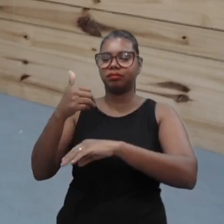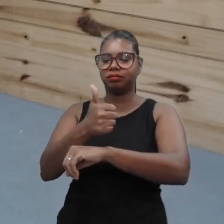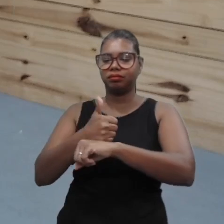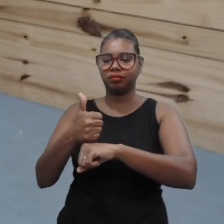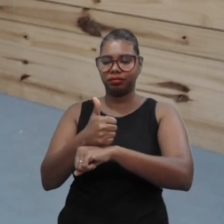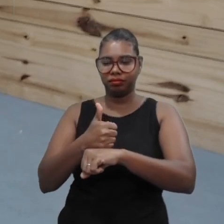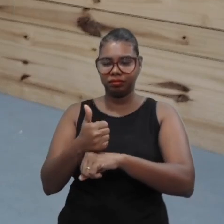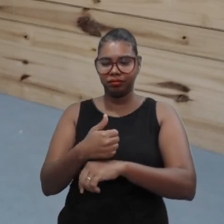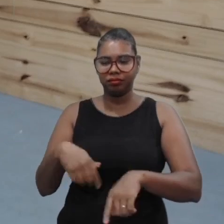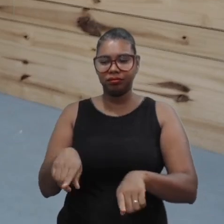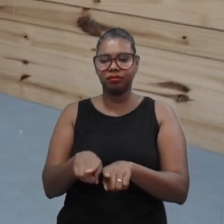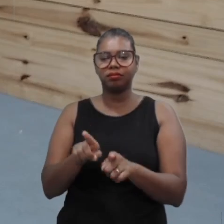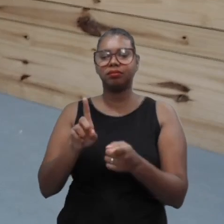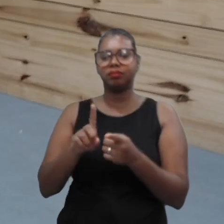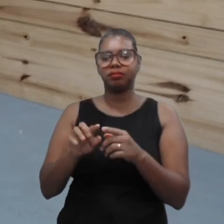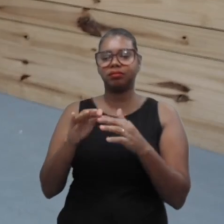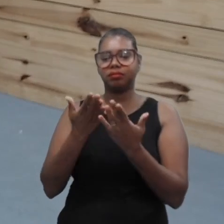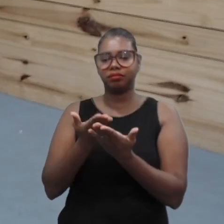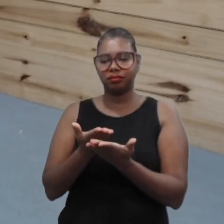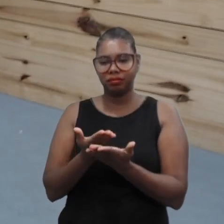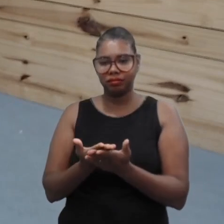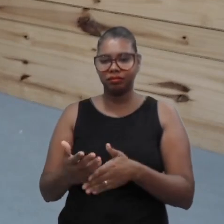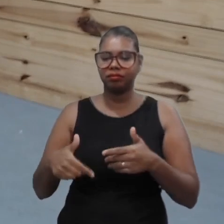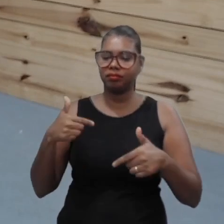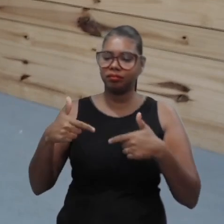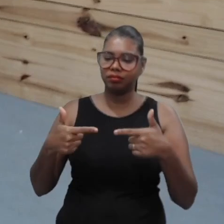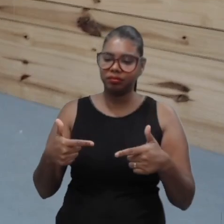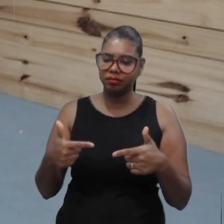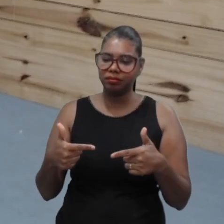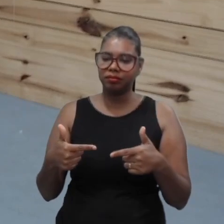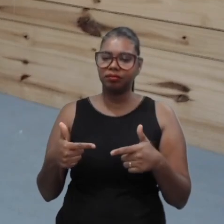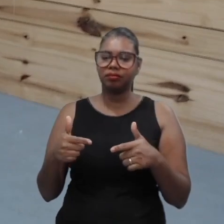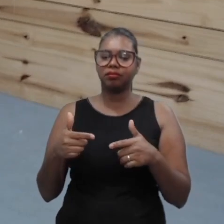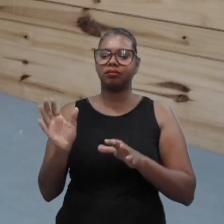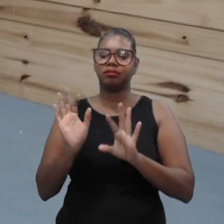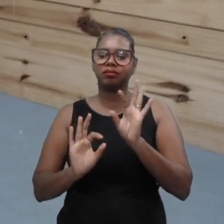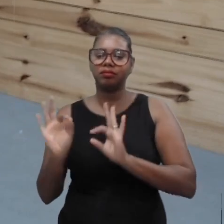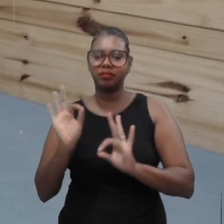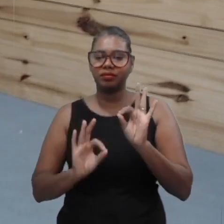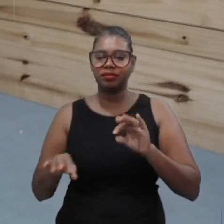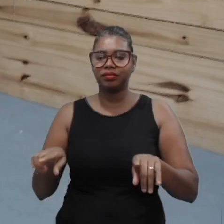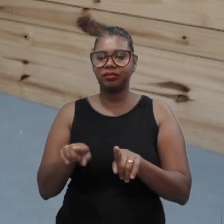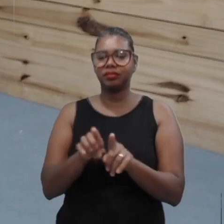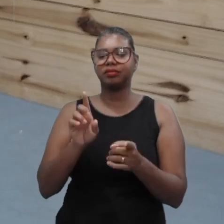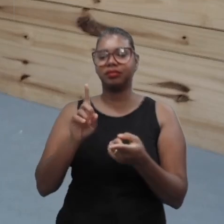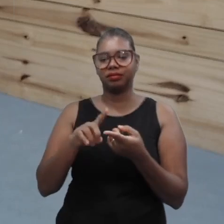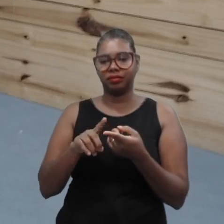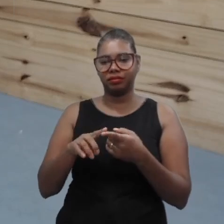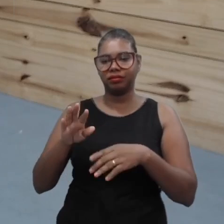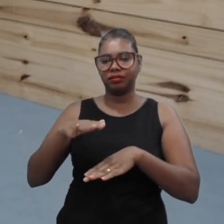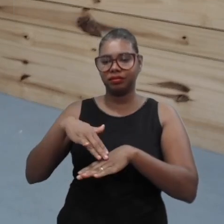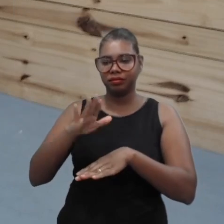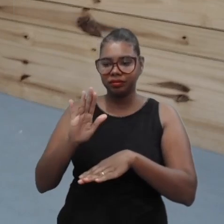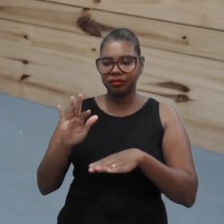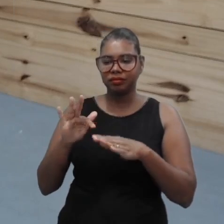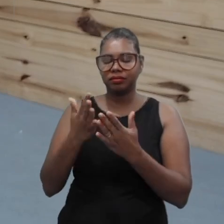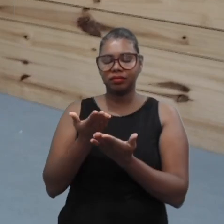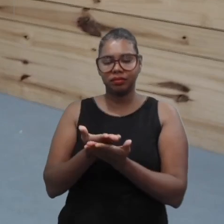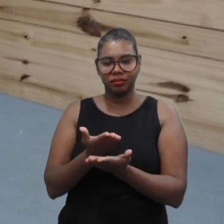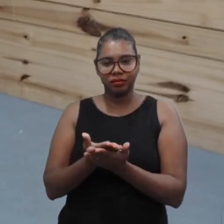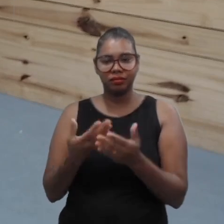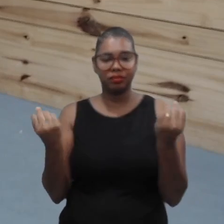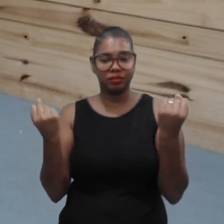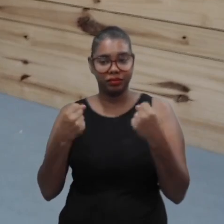atuam também na escola, quem já atua, quem está aqui se organizando também para atuar mais diretamente. Então, a